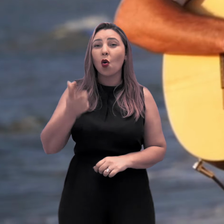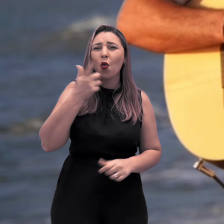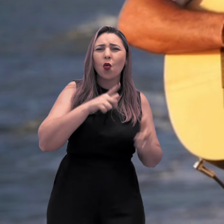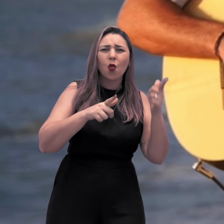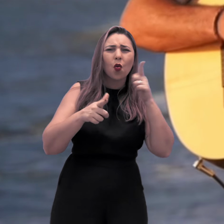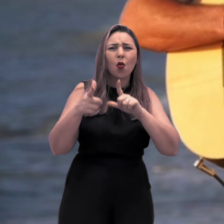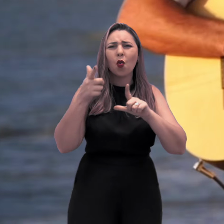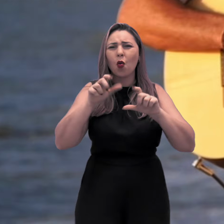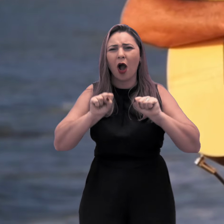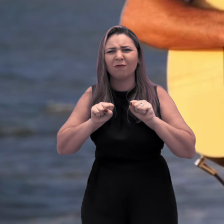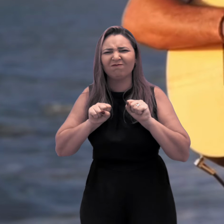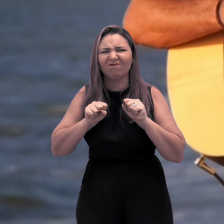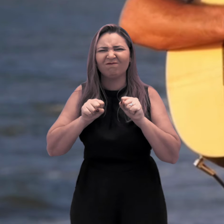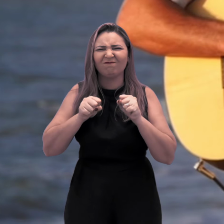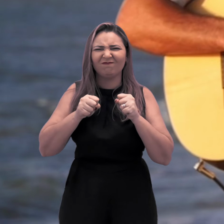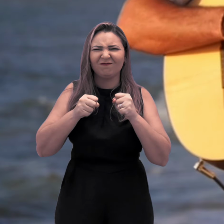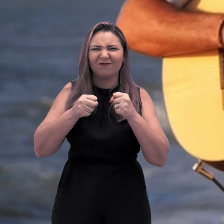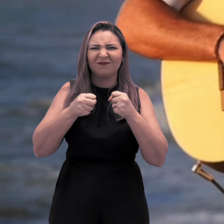pra quem se